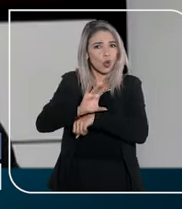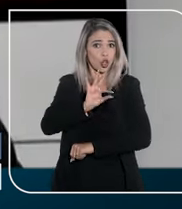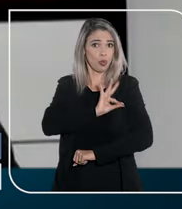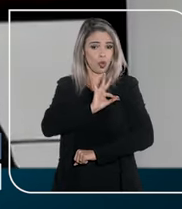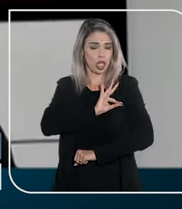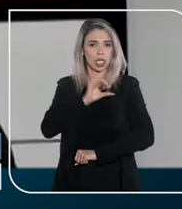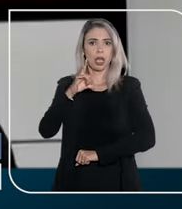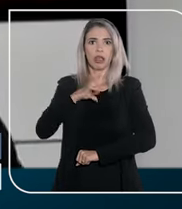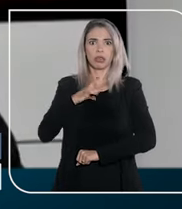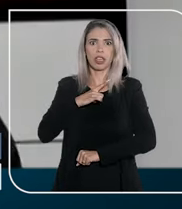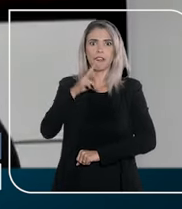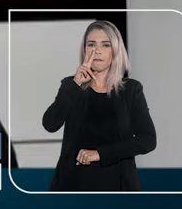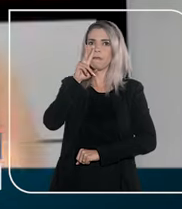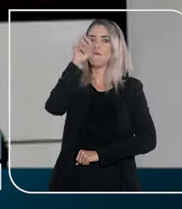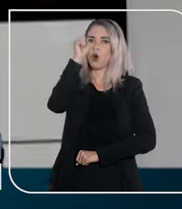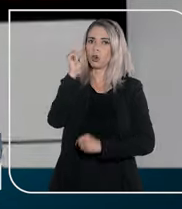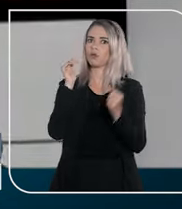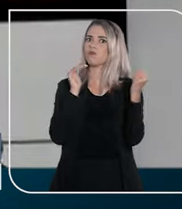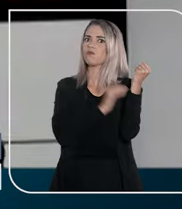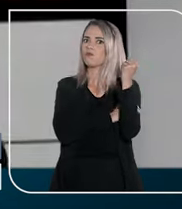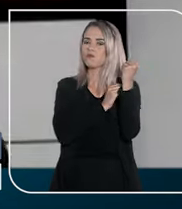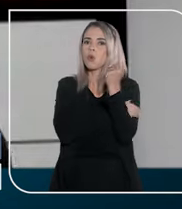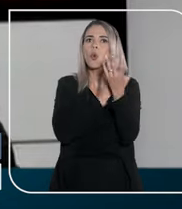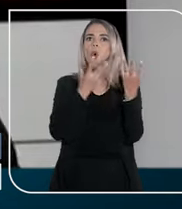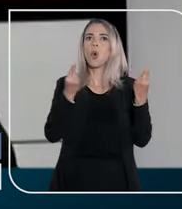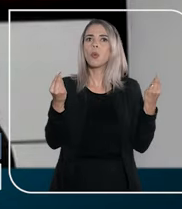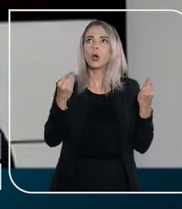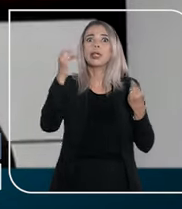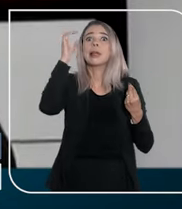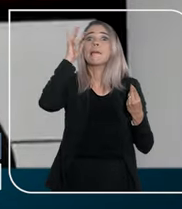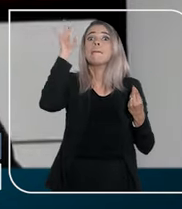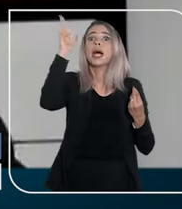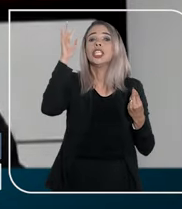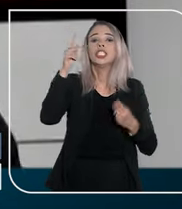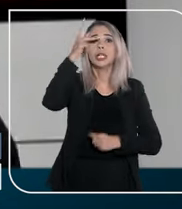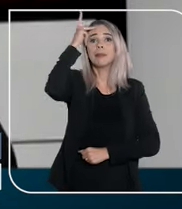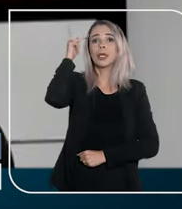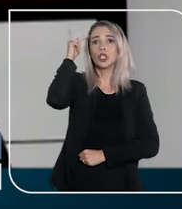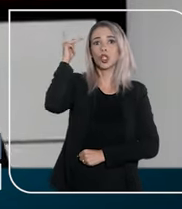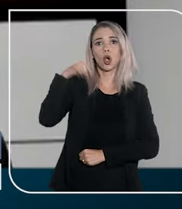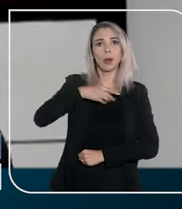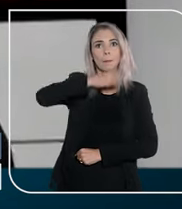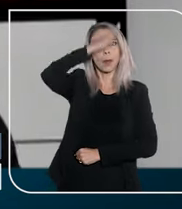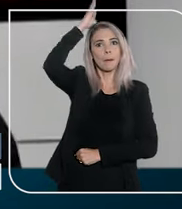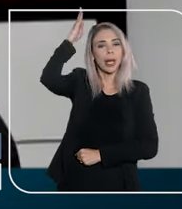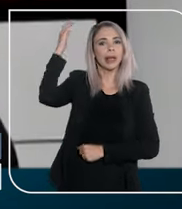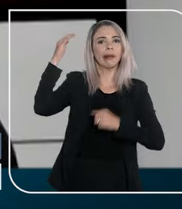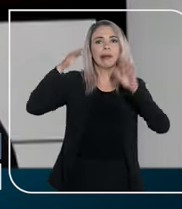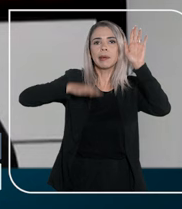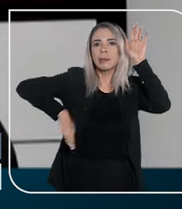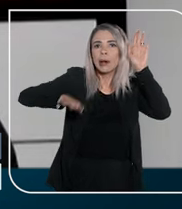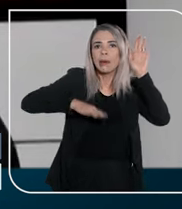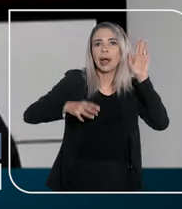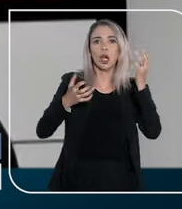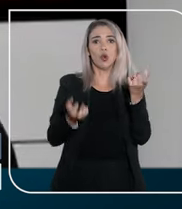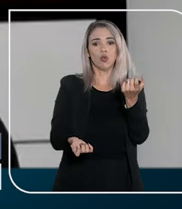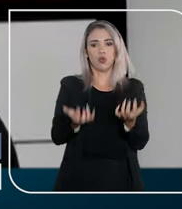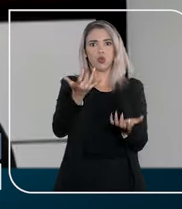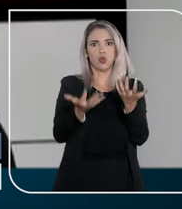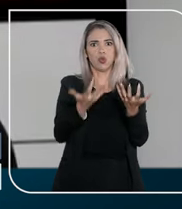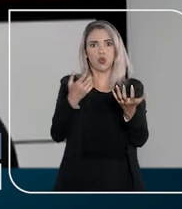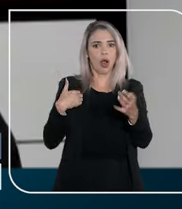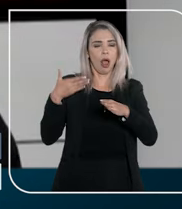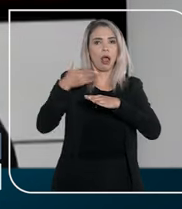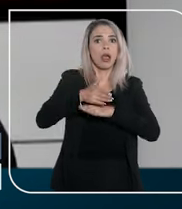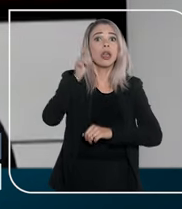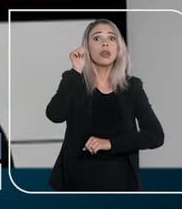vai fazer muita força física. Imagina alguém que vai participar de um curso de formação de bombeiro. Vai ter que nadar em alto mar, vai ter que enfrentar incêndio. Imagina uma